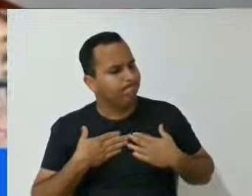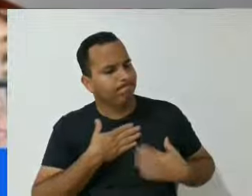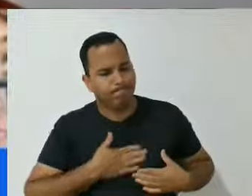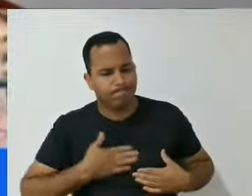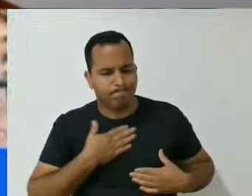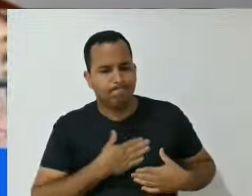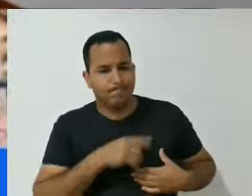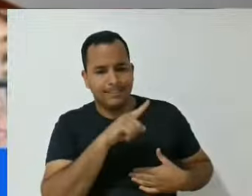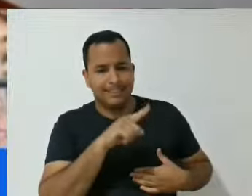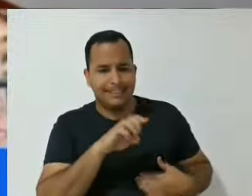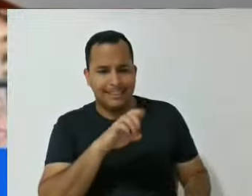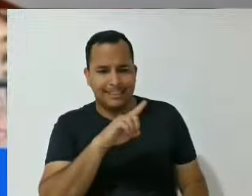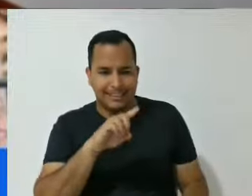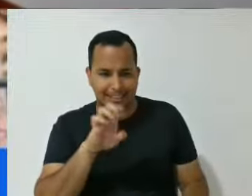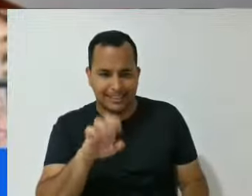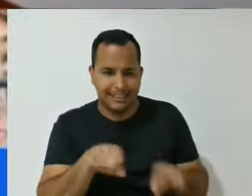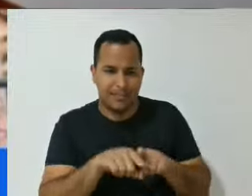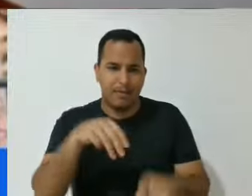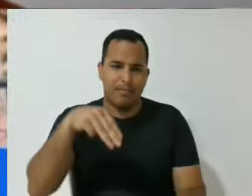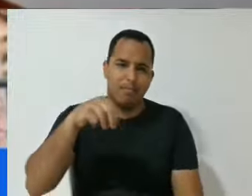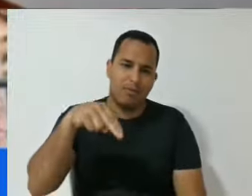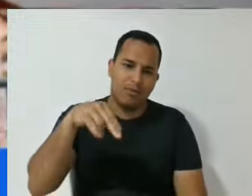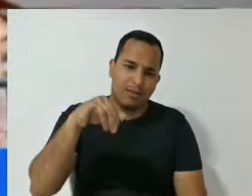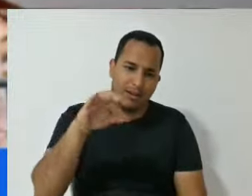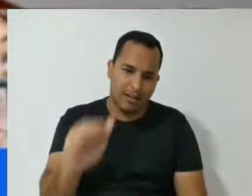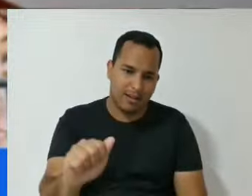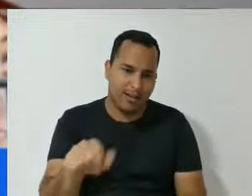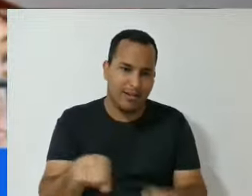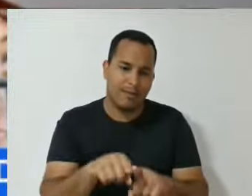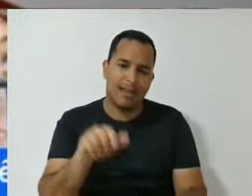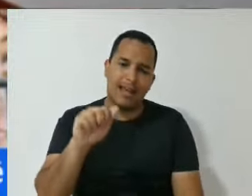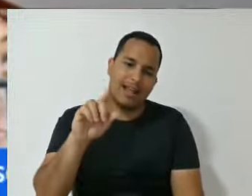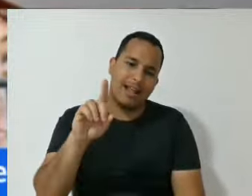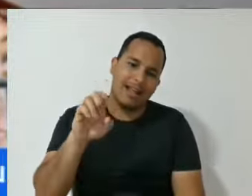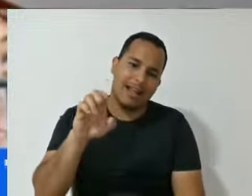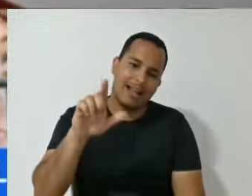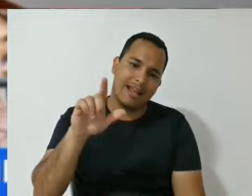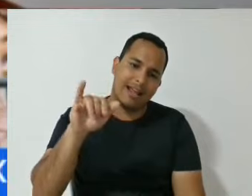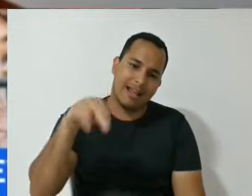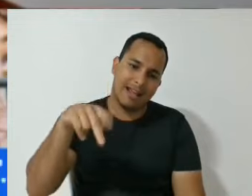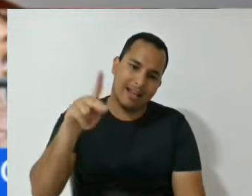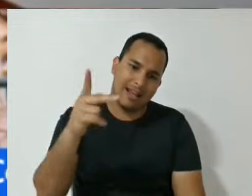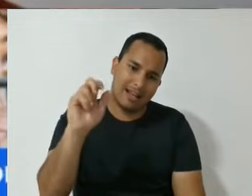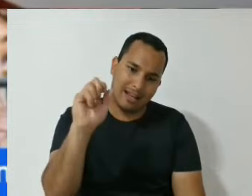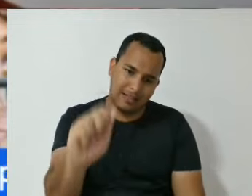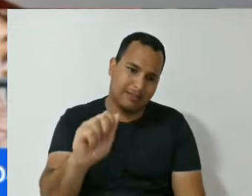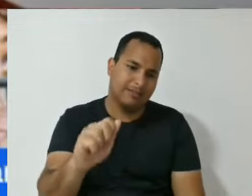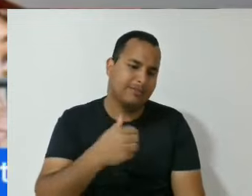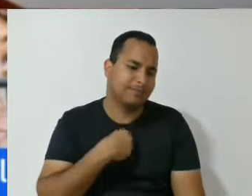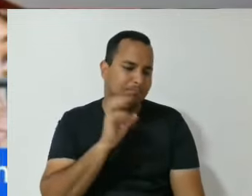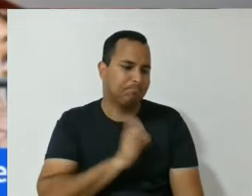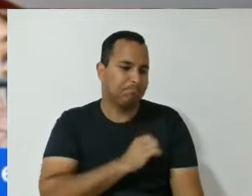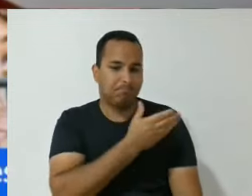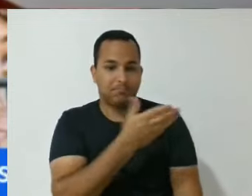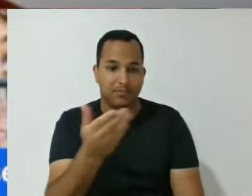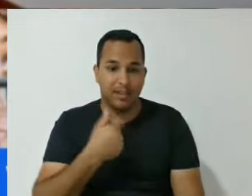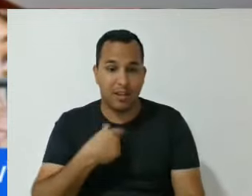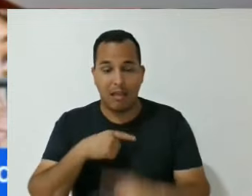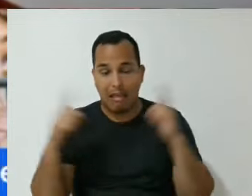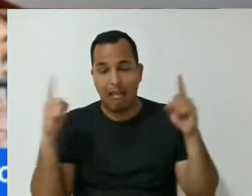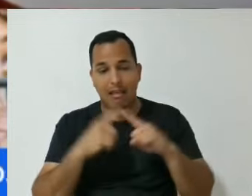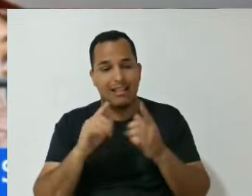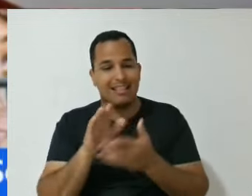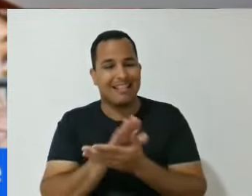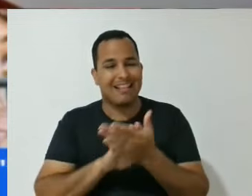pela Mônica, pela Adelinha, que eu amo tanto. Então, assim, eu não tenho nada a reclamar. Meu Deus,